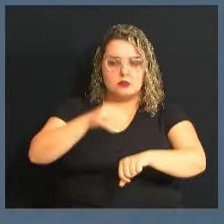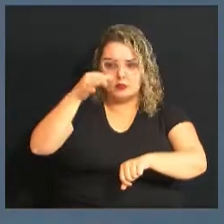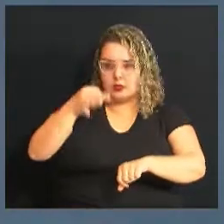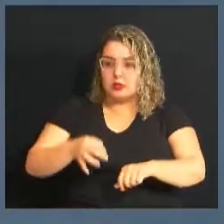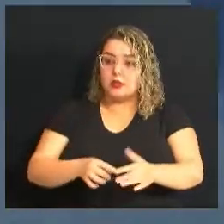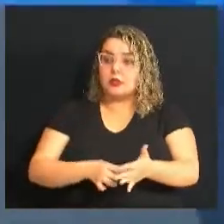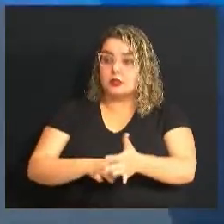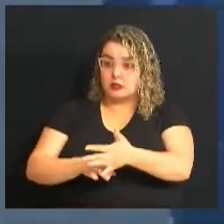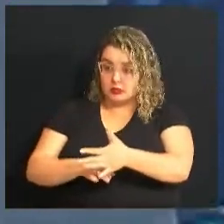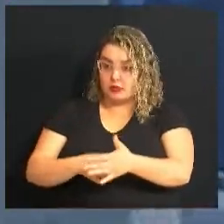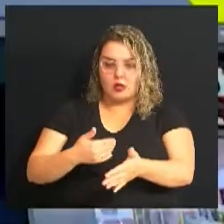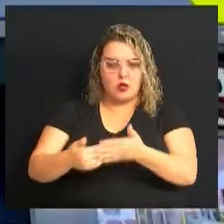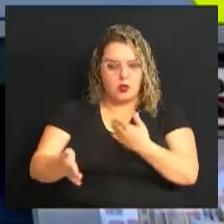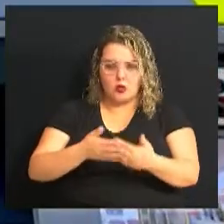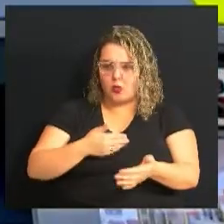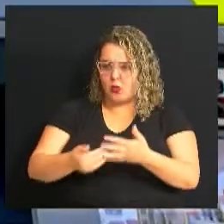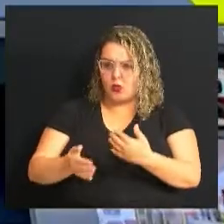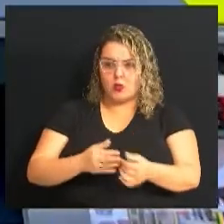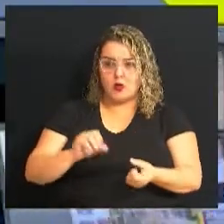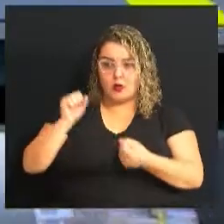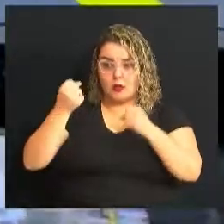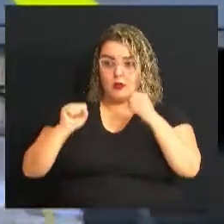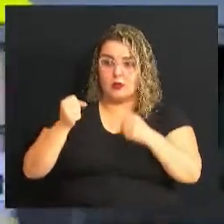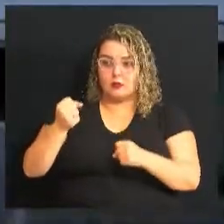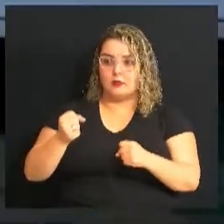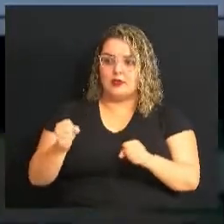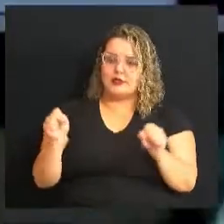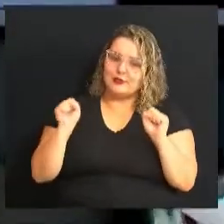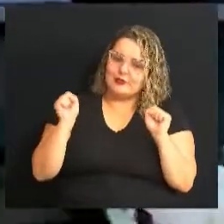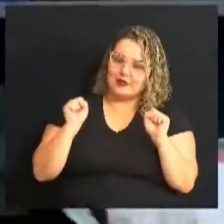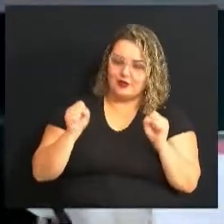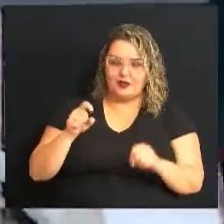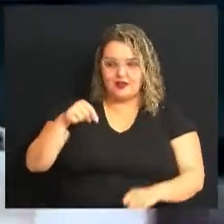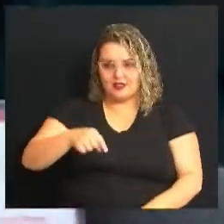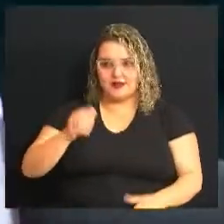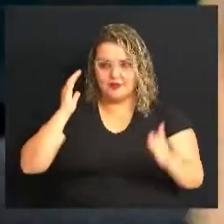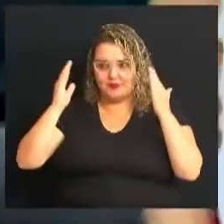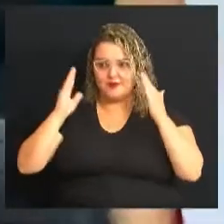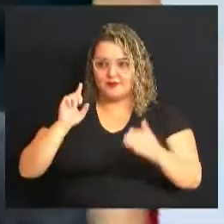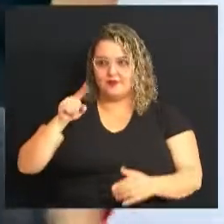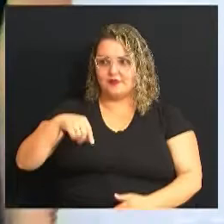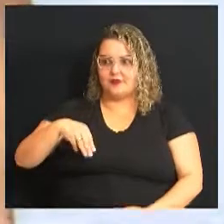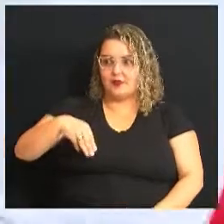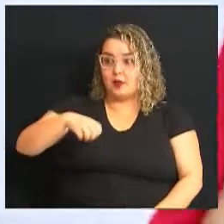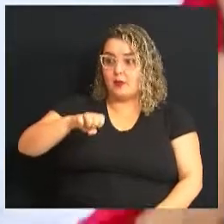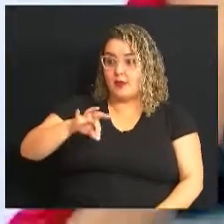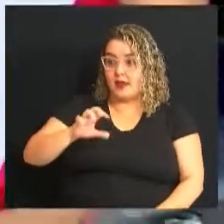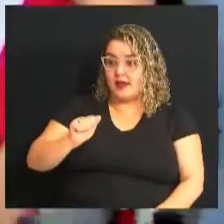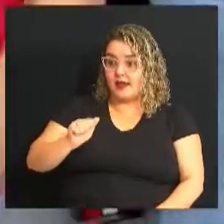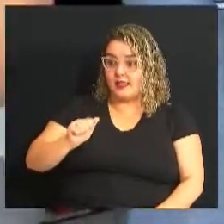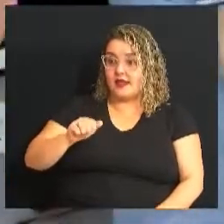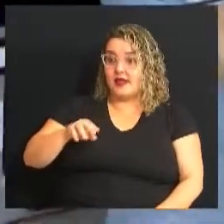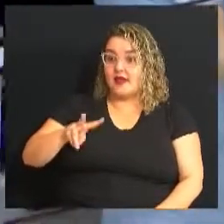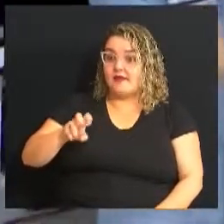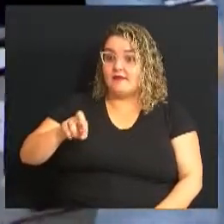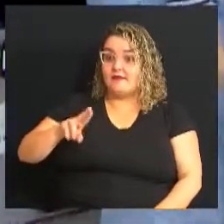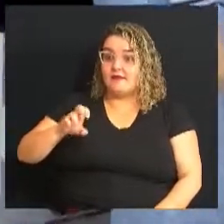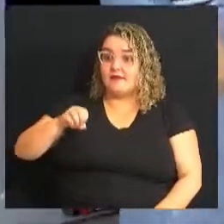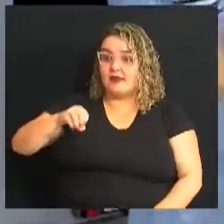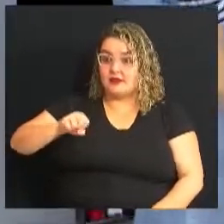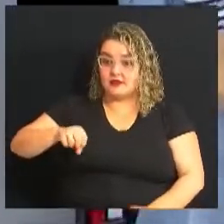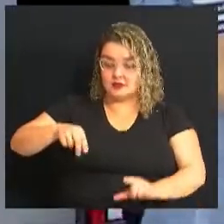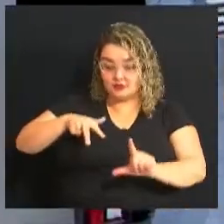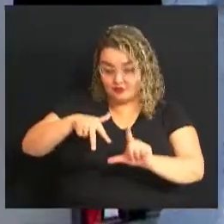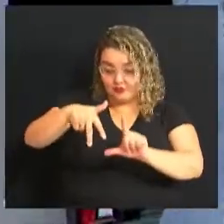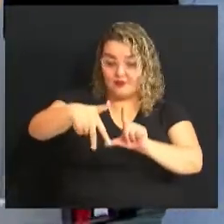máquinas em qualquer indústria. Mas um dos queridinhos mesmo aqui da carreta é o metaverso, palavra que eu só ouvi falar, mas não sei o que é. Quem vai ajudar a